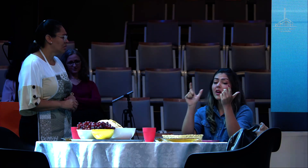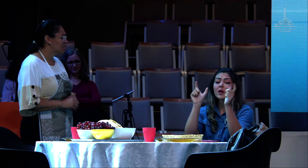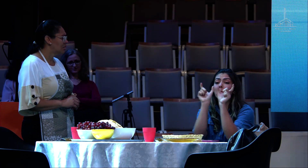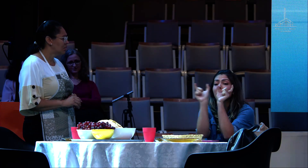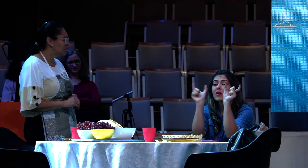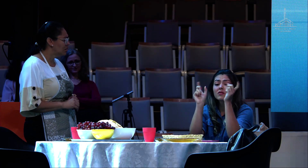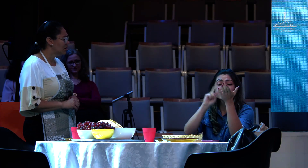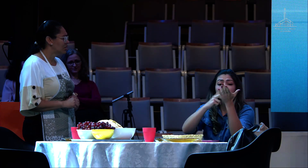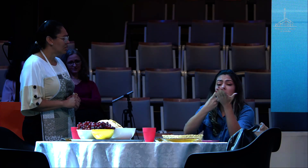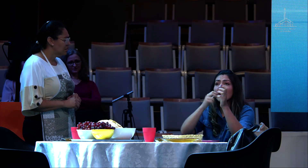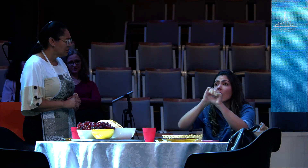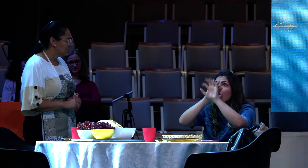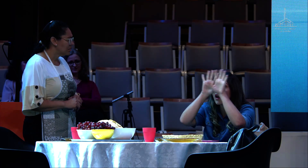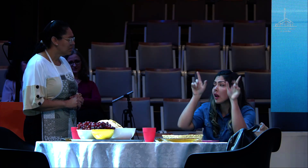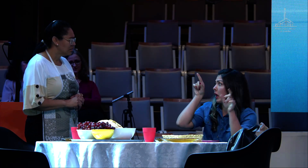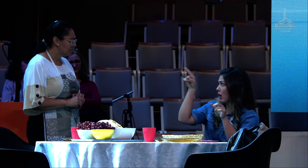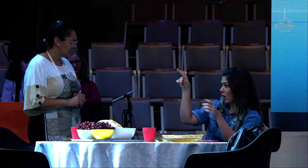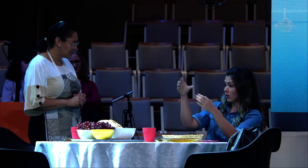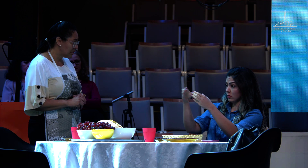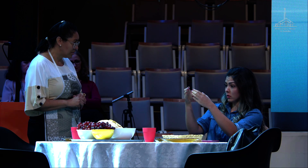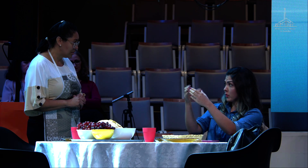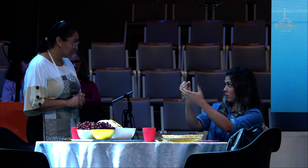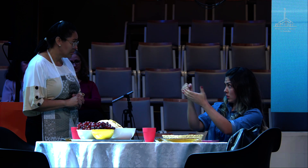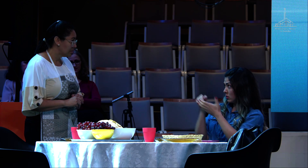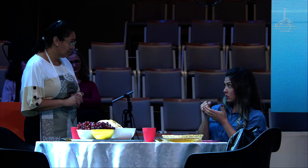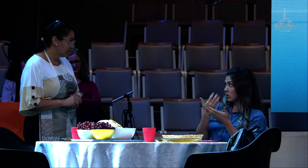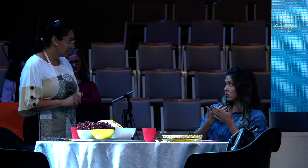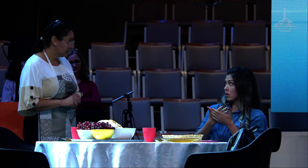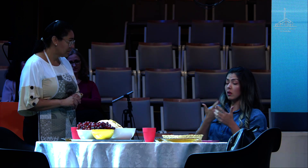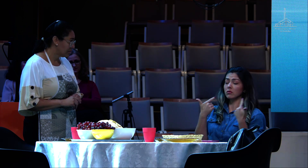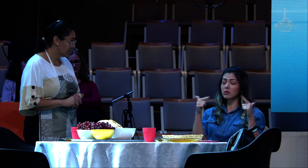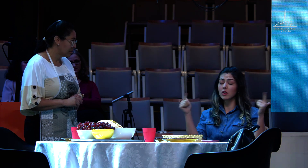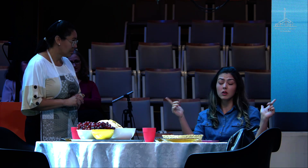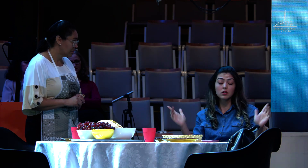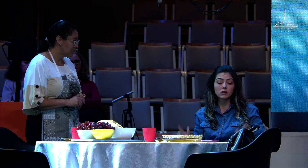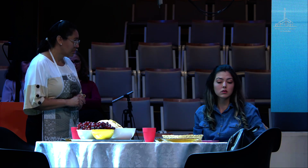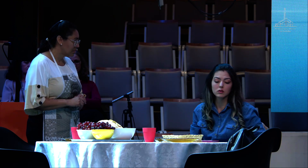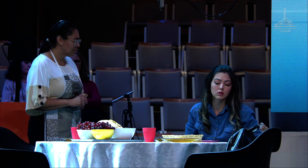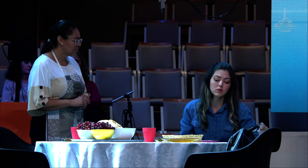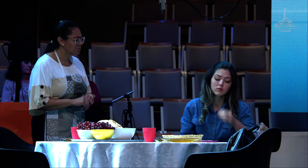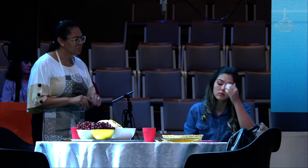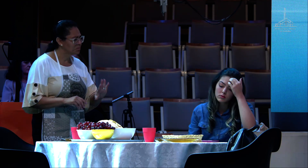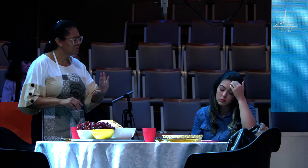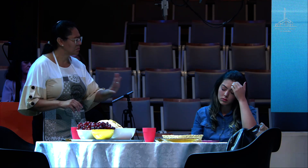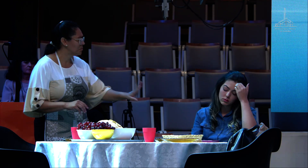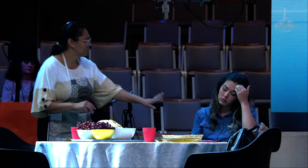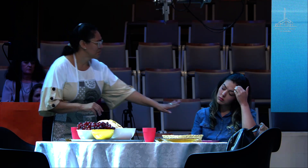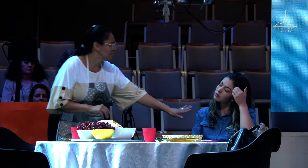entra na cabeça. Não tem lógica, eu não entendo as palavras, nada é muito claro. Nenhum dos colegas me ajuda.